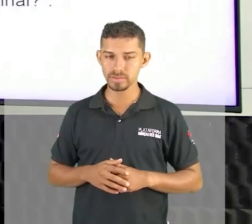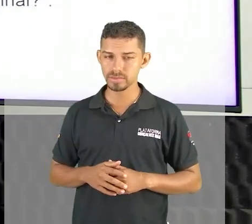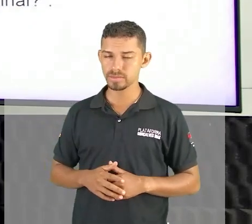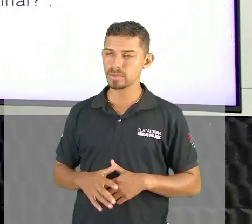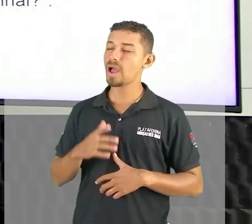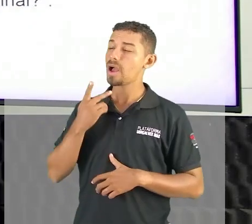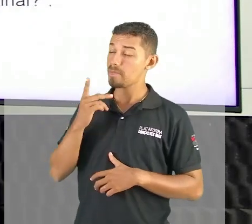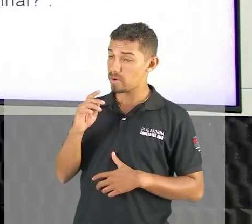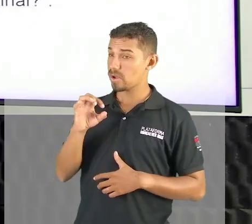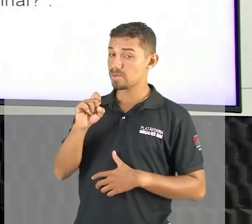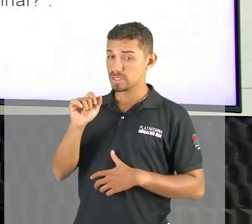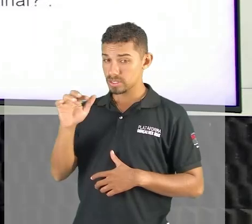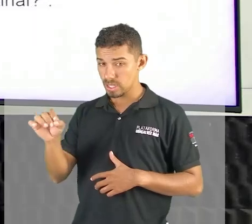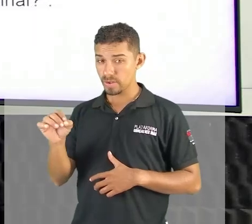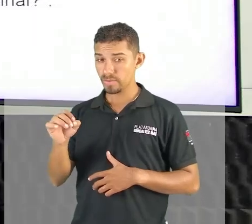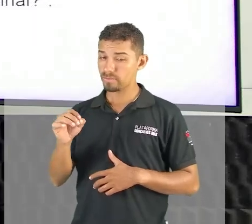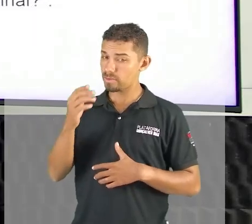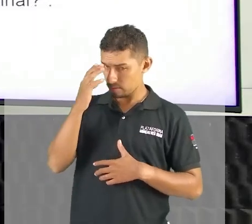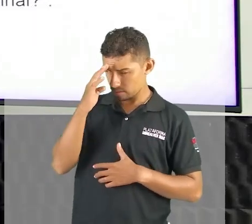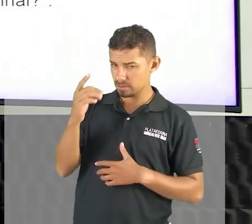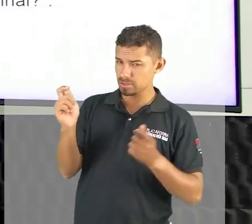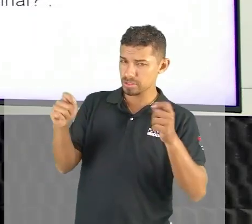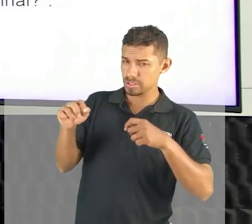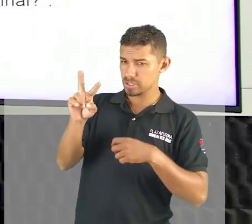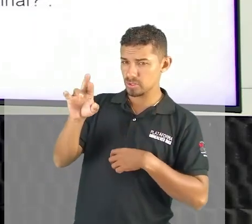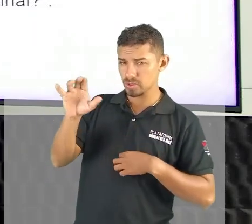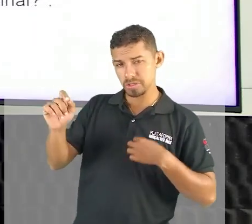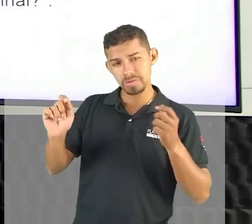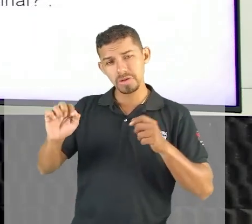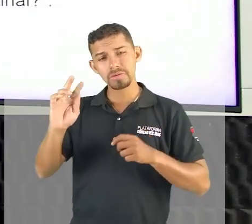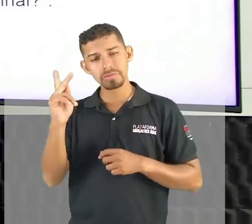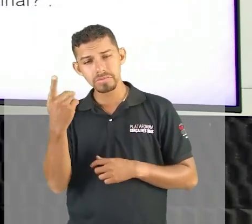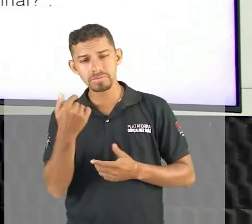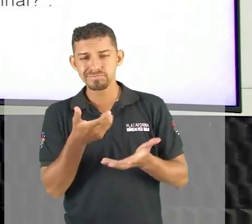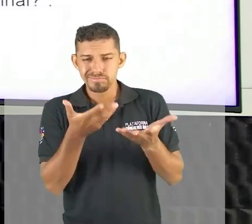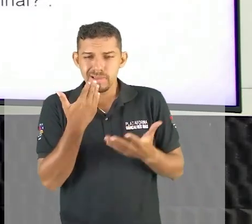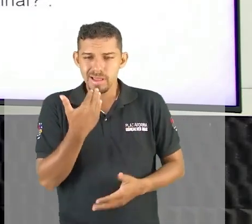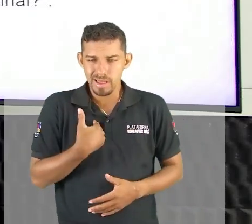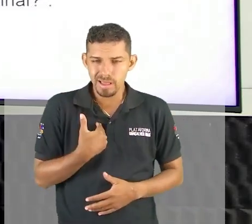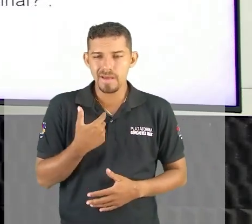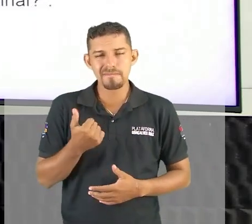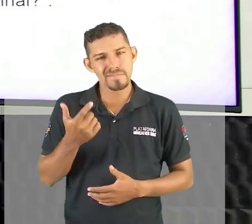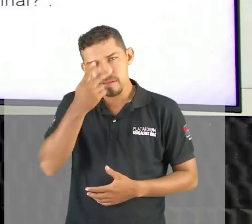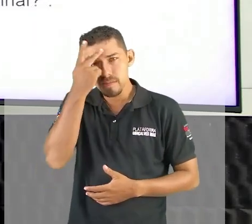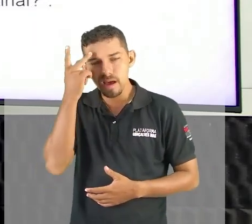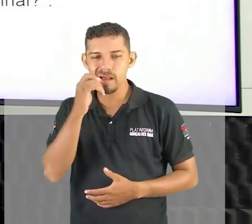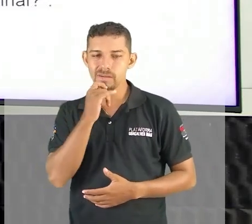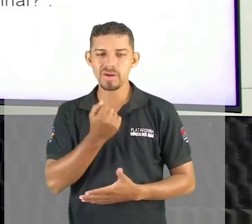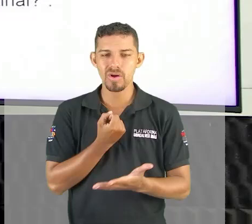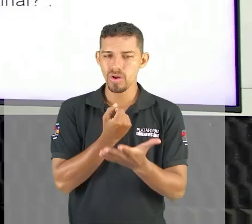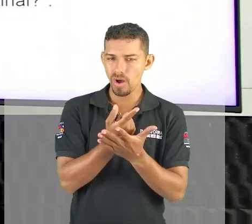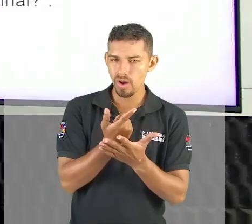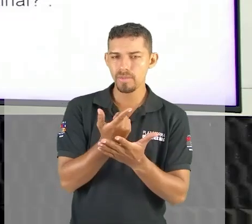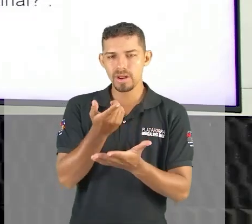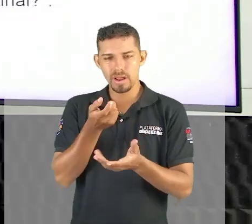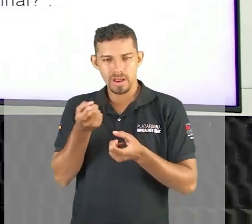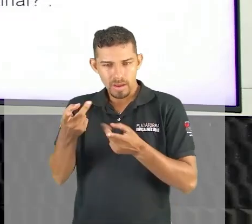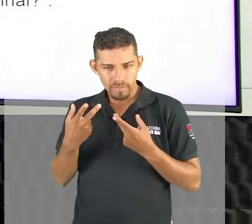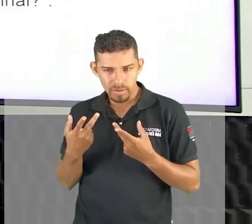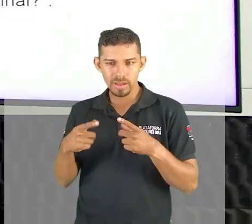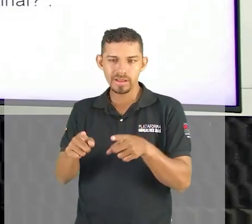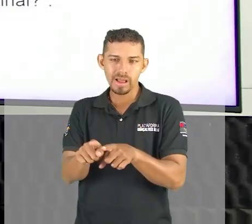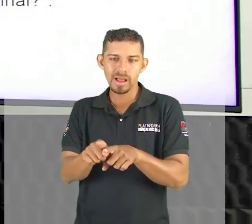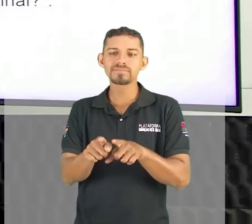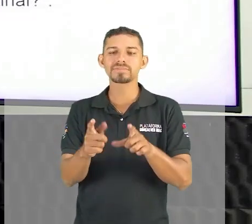obséquio vossa senhoria teria hipotética possibilidade de estabelecer com minha pessoa uma relação de compra e venda mediante as